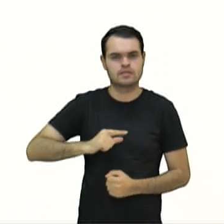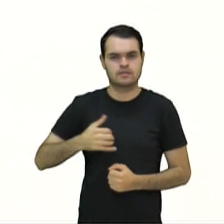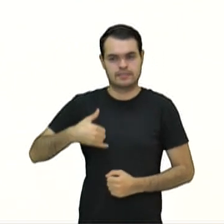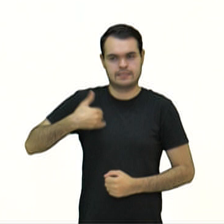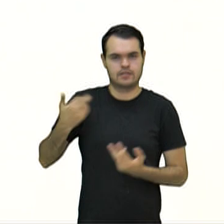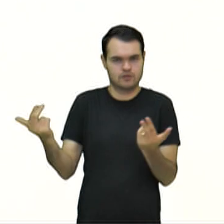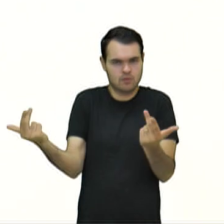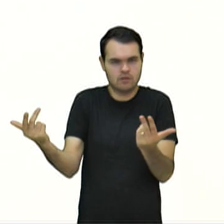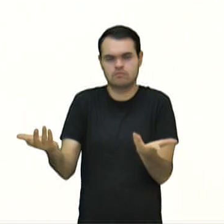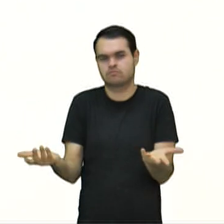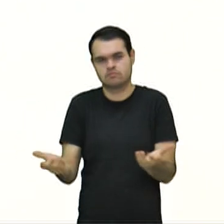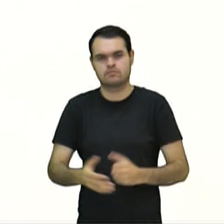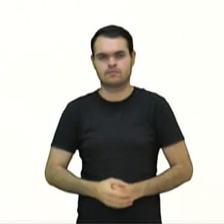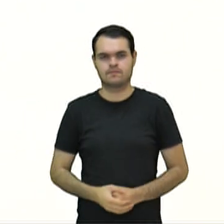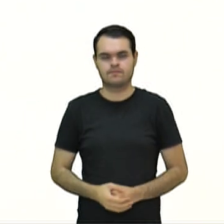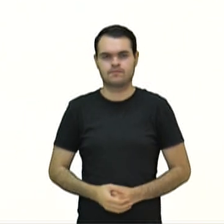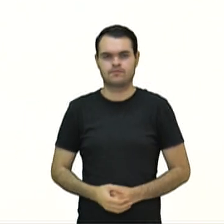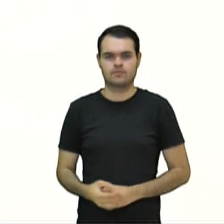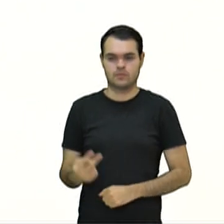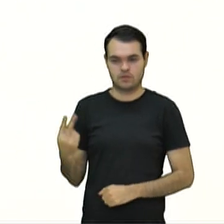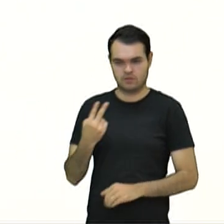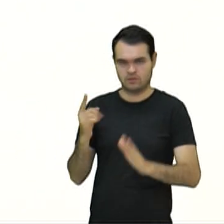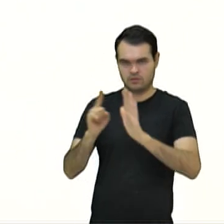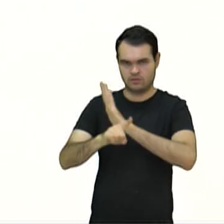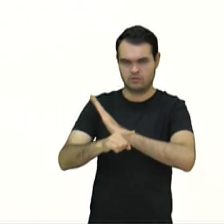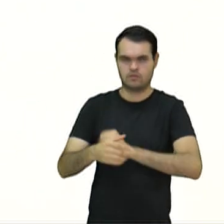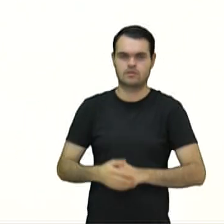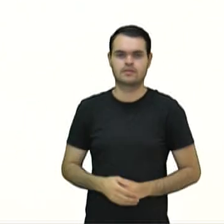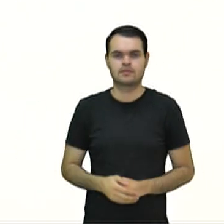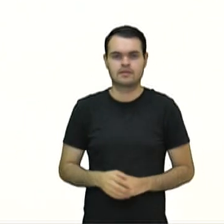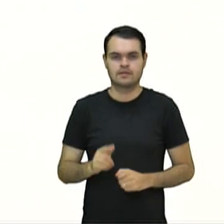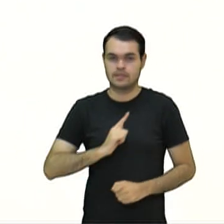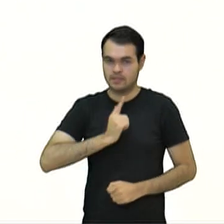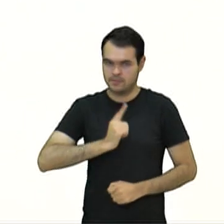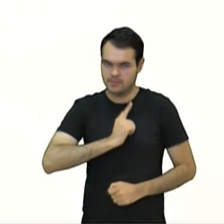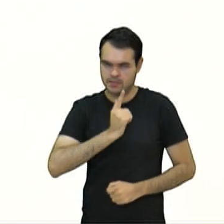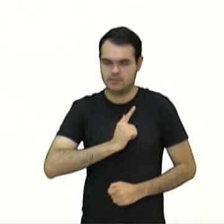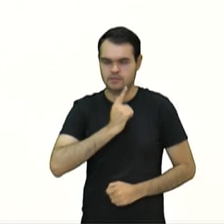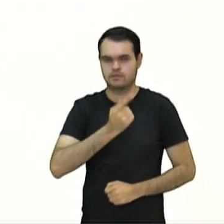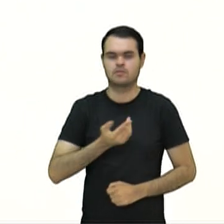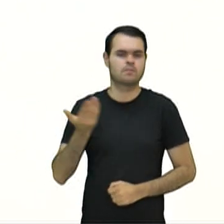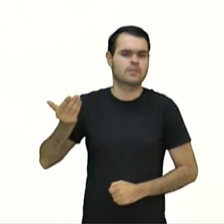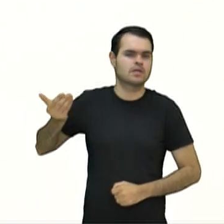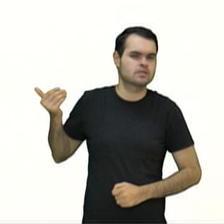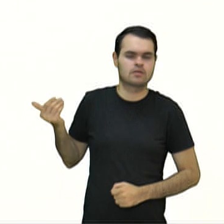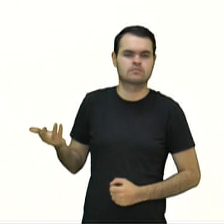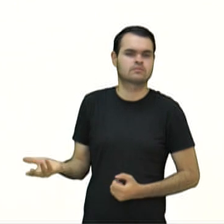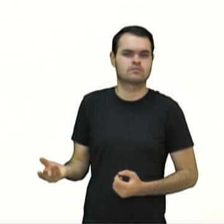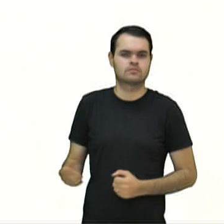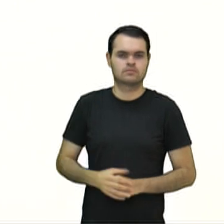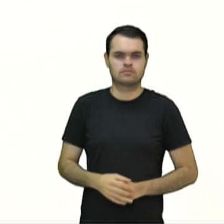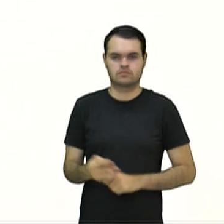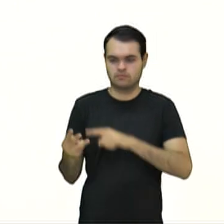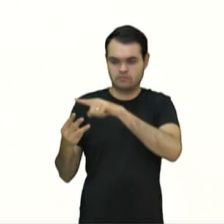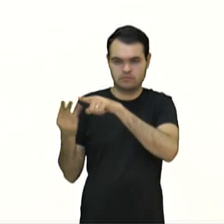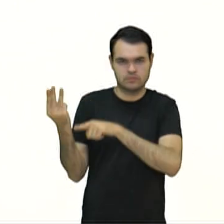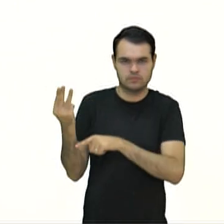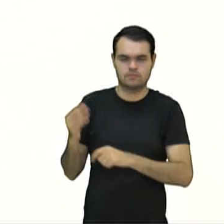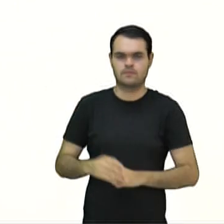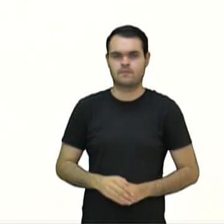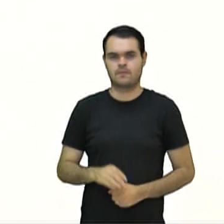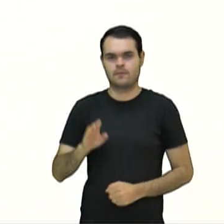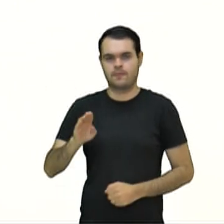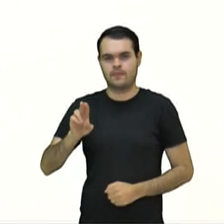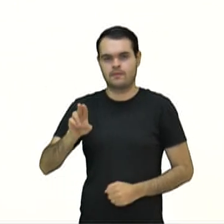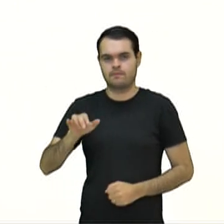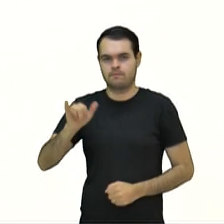idade. E o passado, gramática aqui do nosso, que nós já revisamos hoje. O passado desses verbos, buy, go